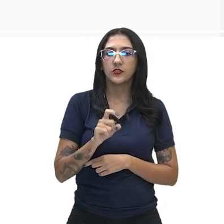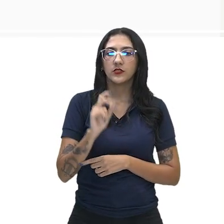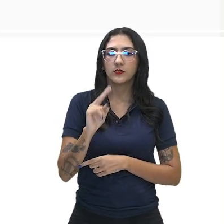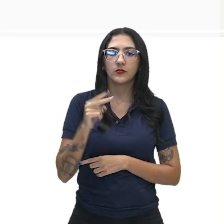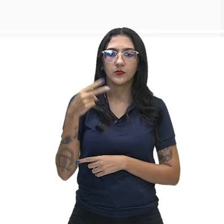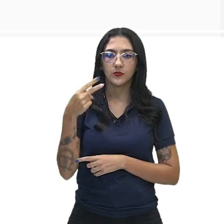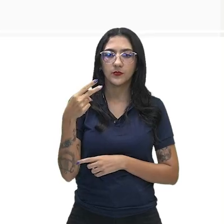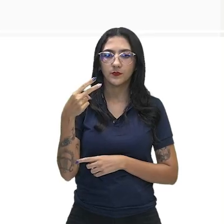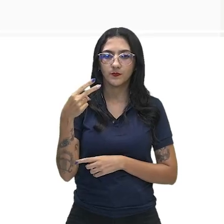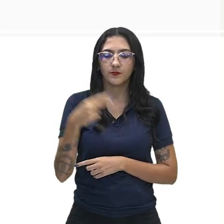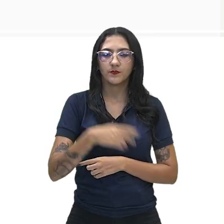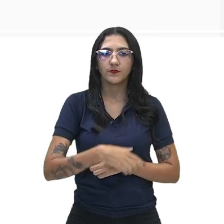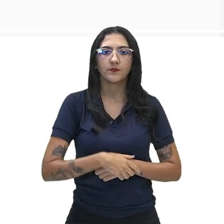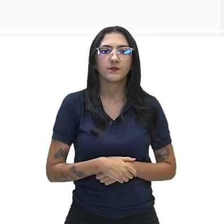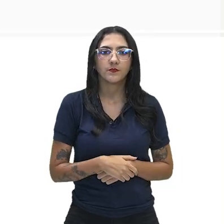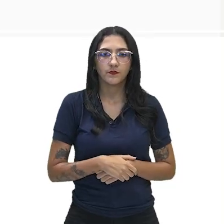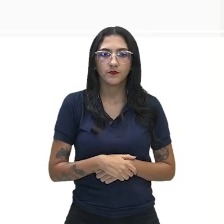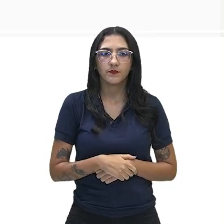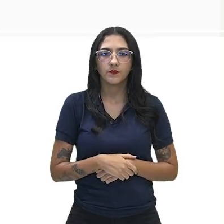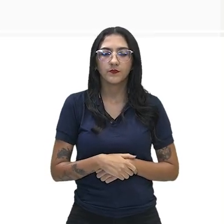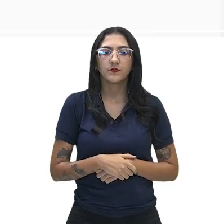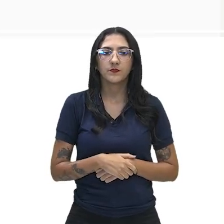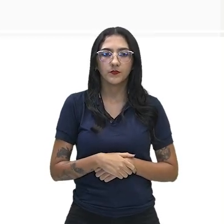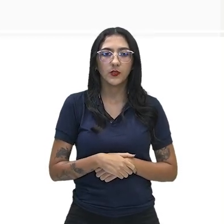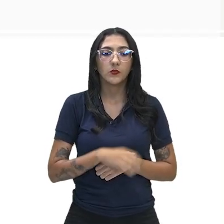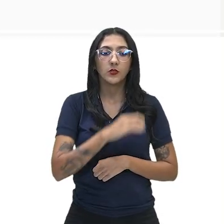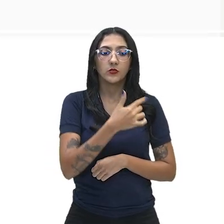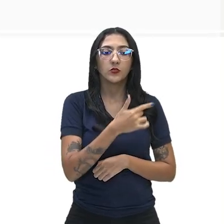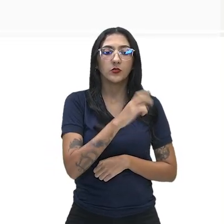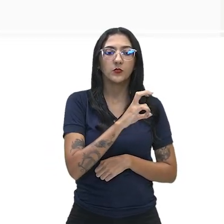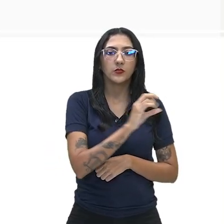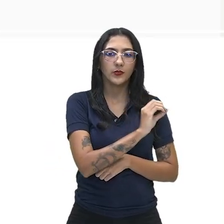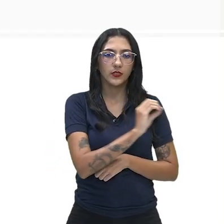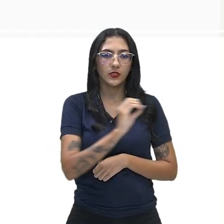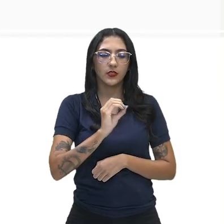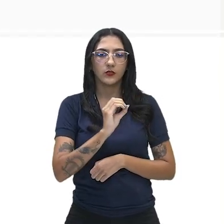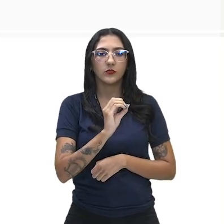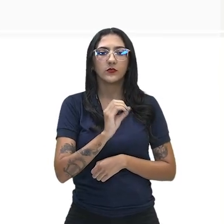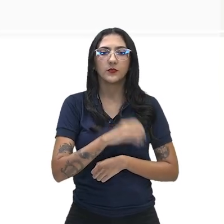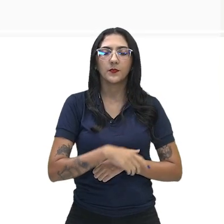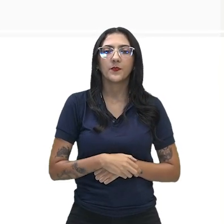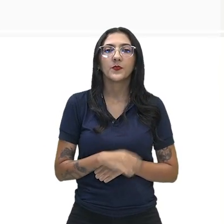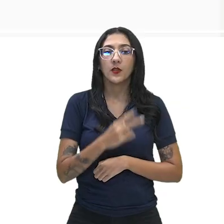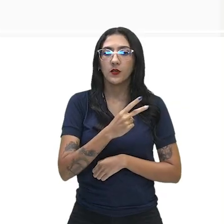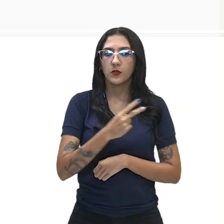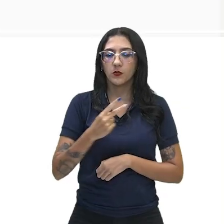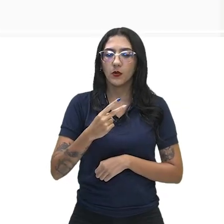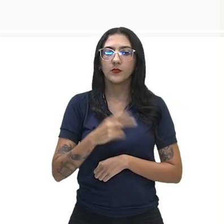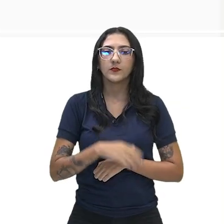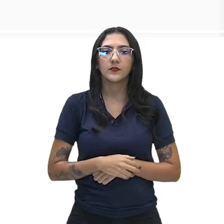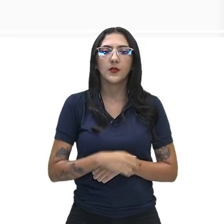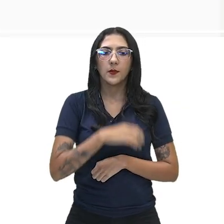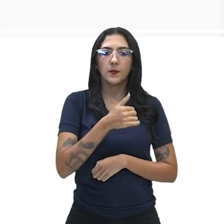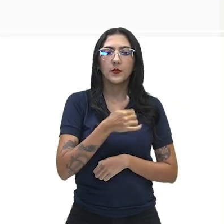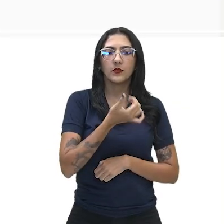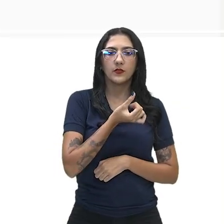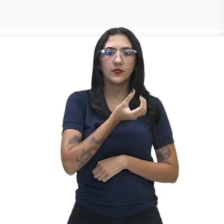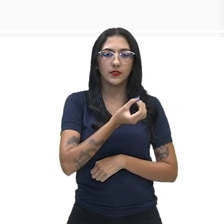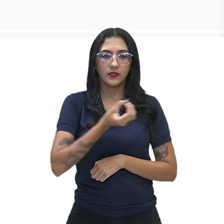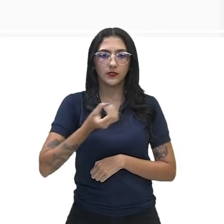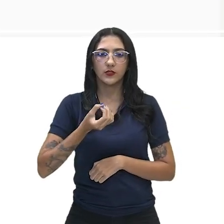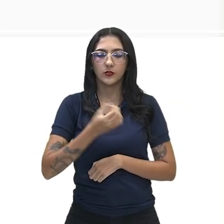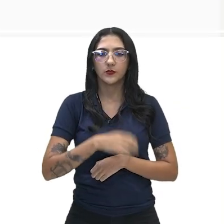Tudo bem? Bom, 50 ao quadrado é 2.500. E 40 ao quadrado, alunos, é